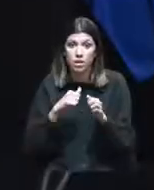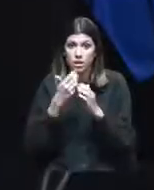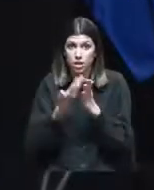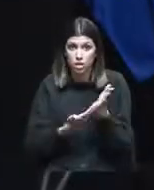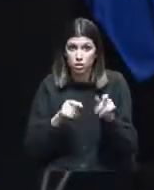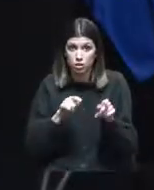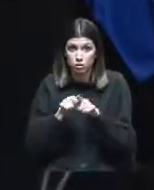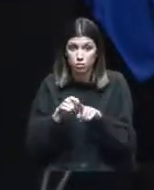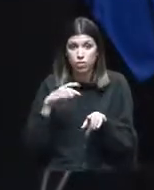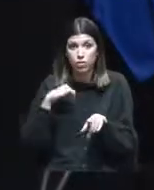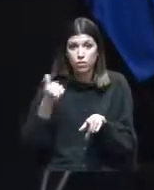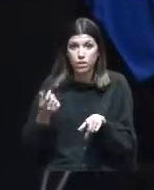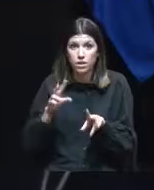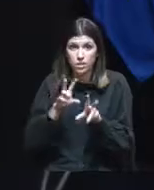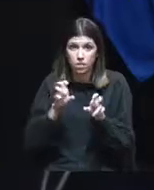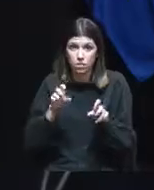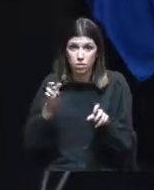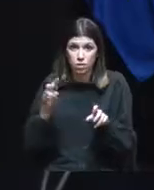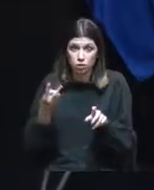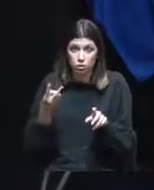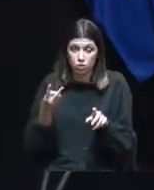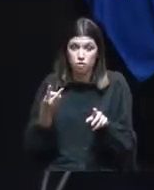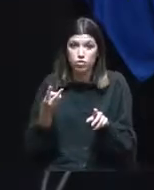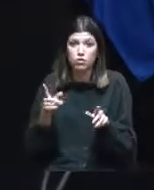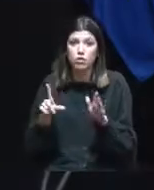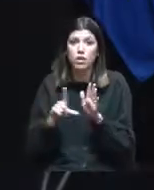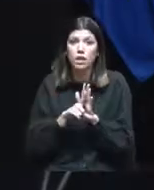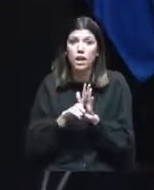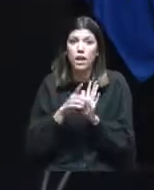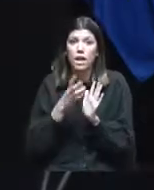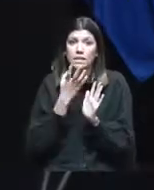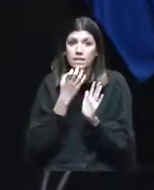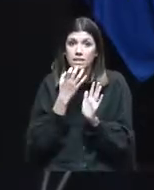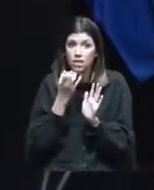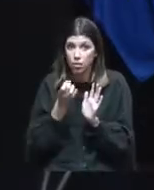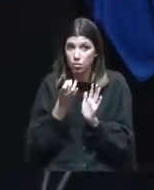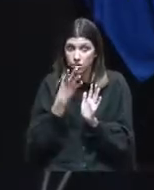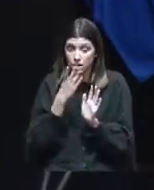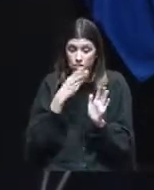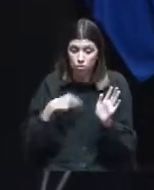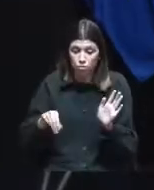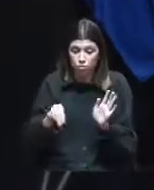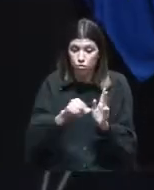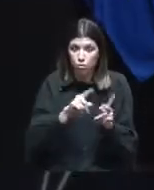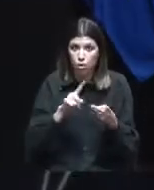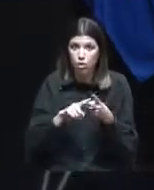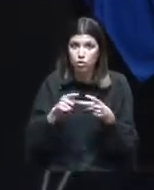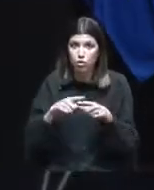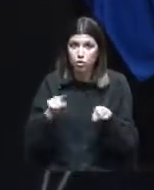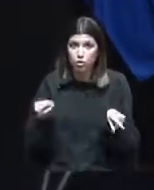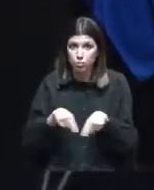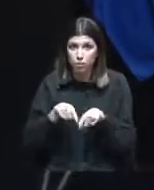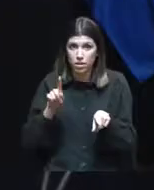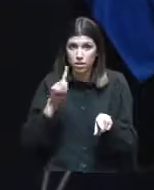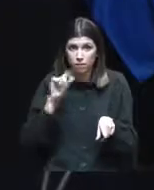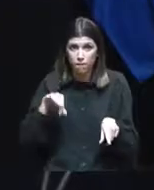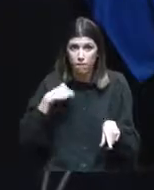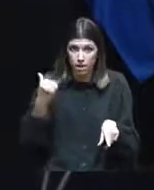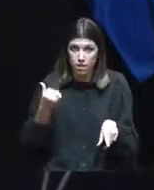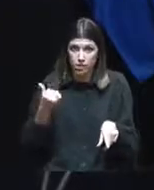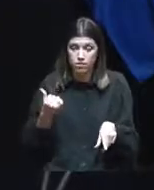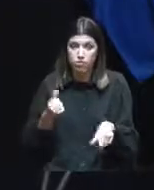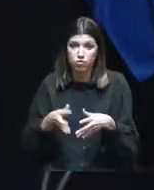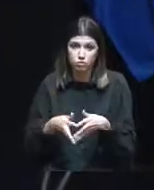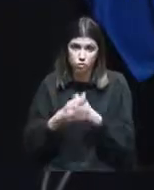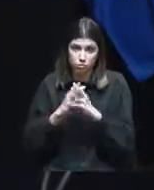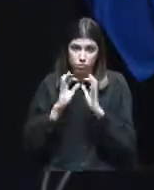Verdes trazem dois temas: a Lei sobre a Prevenção da Contaminação e Remediação dos Solos e os Espaços Verdes Estruturantes.